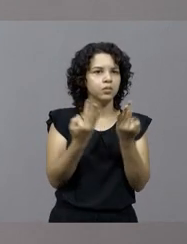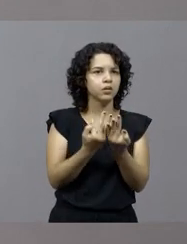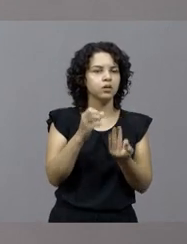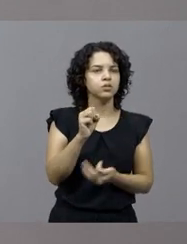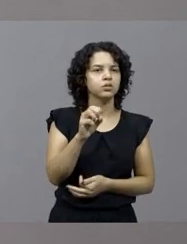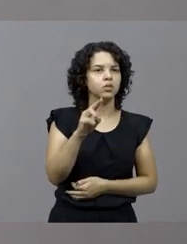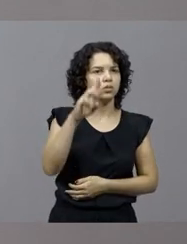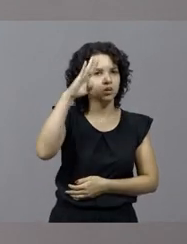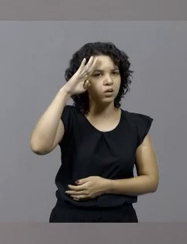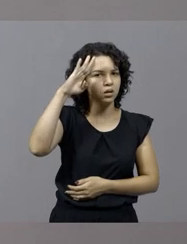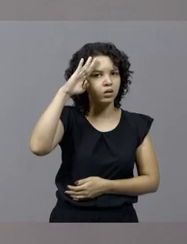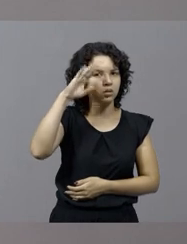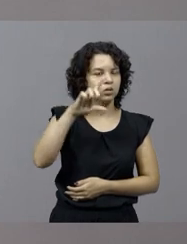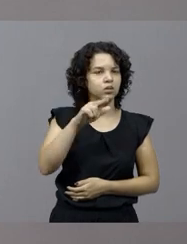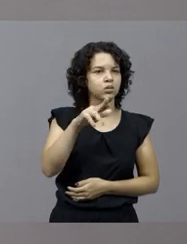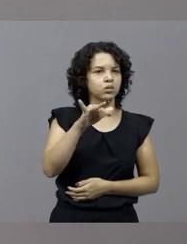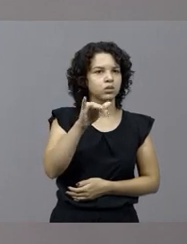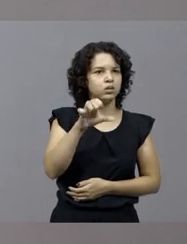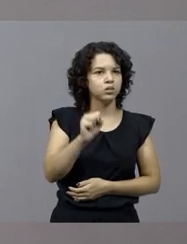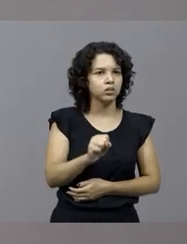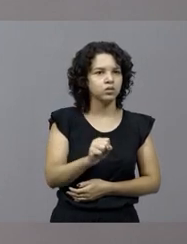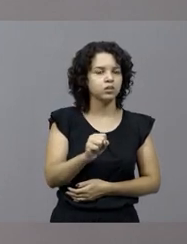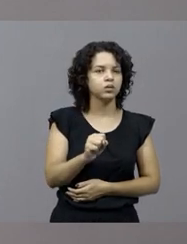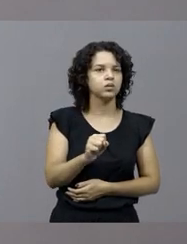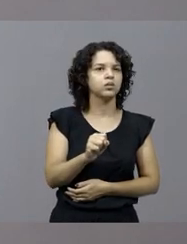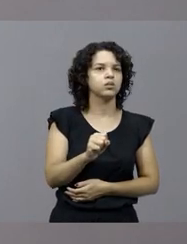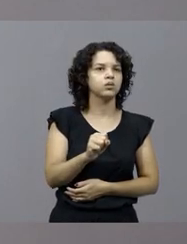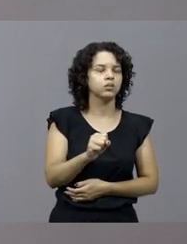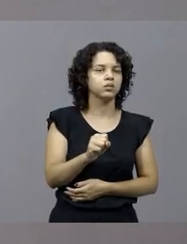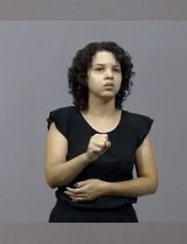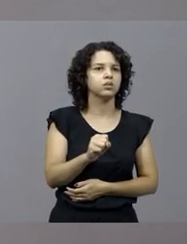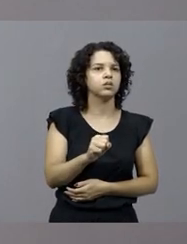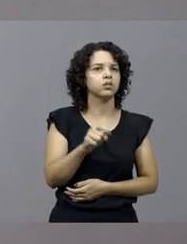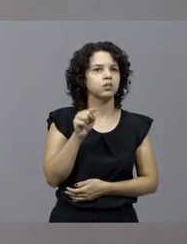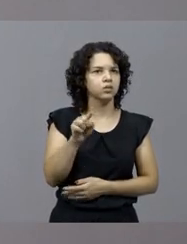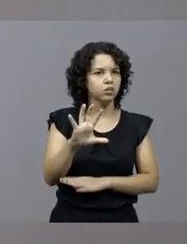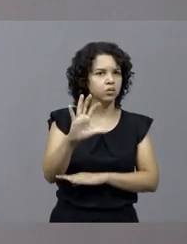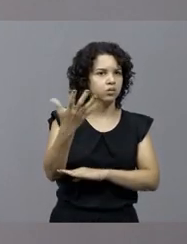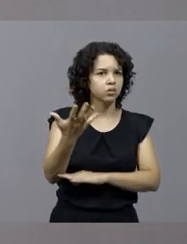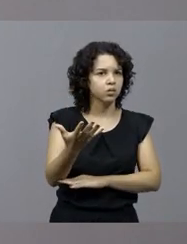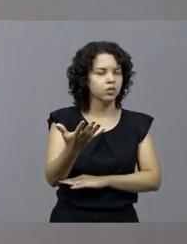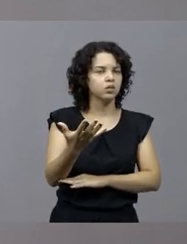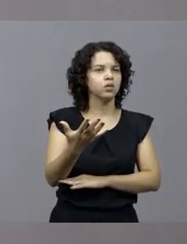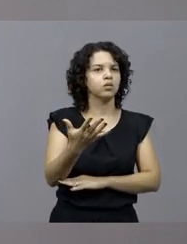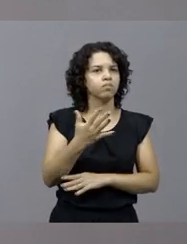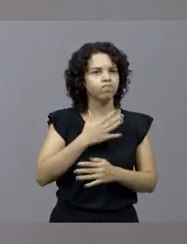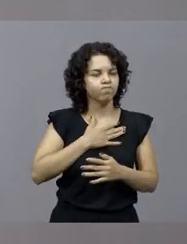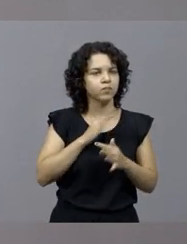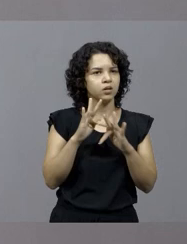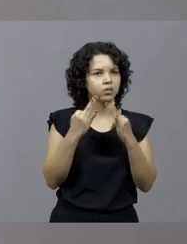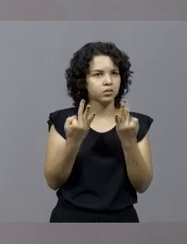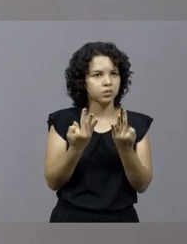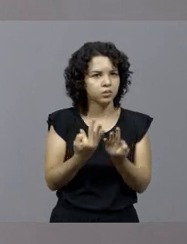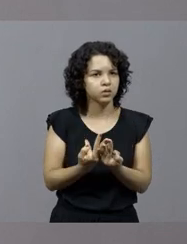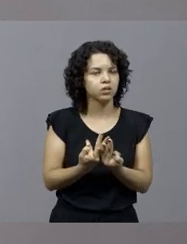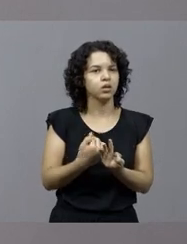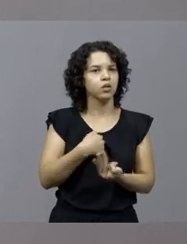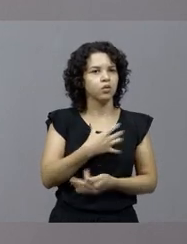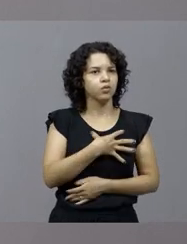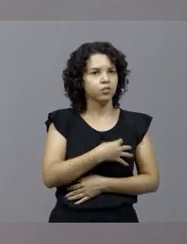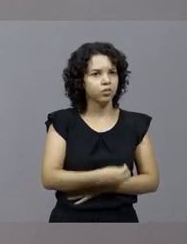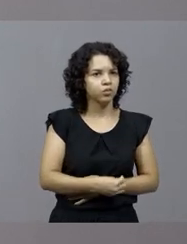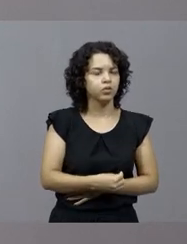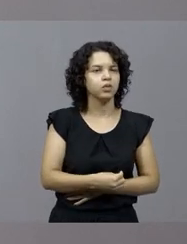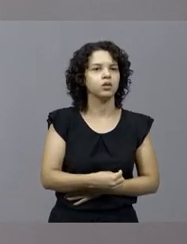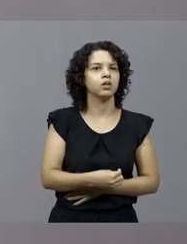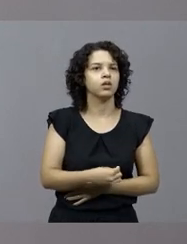Fernando de Oliveira. Esse fato, em especial, tocou muito a minha família. Sou filha de um praça, esposa de um oficial,